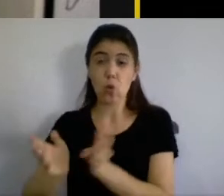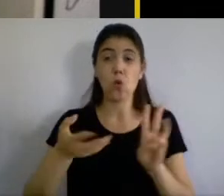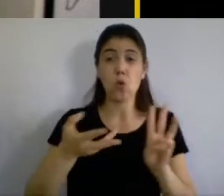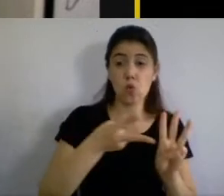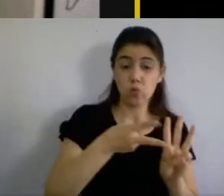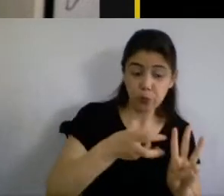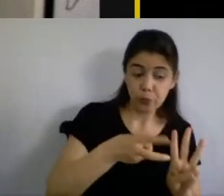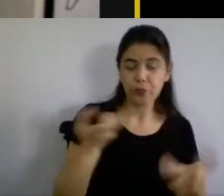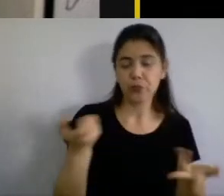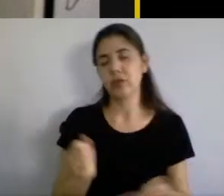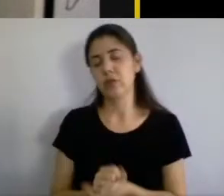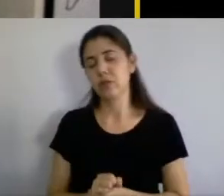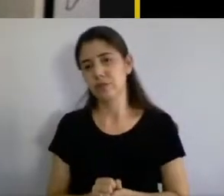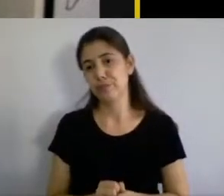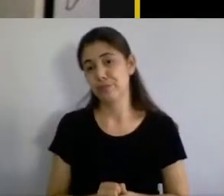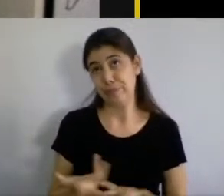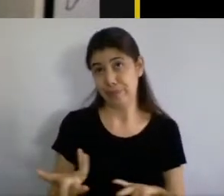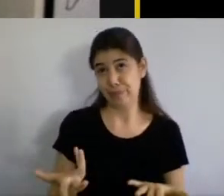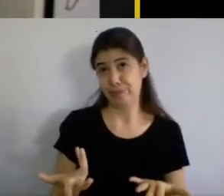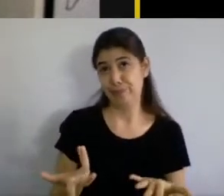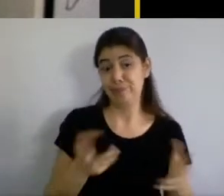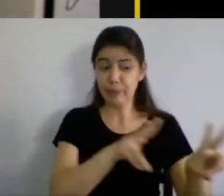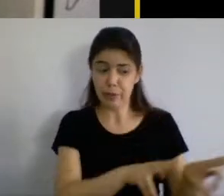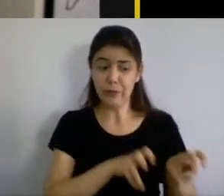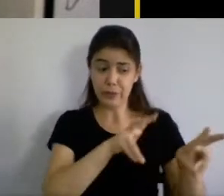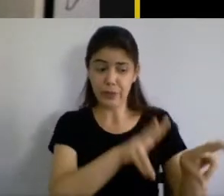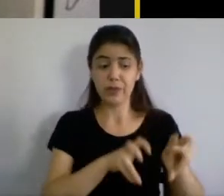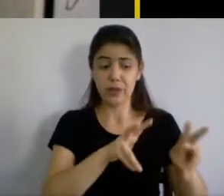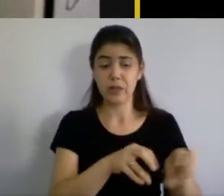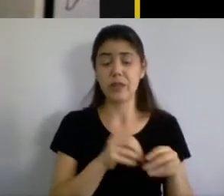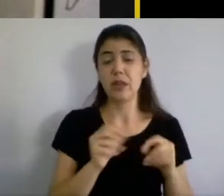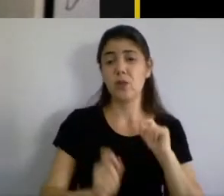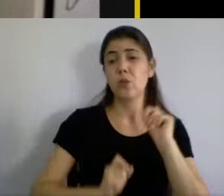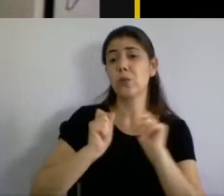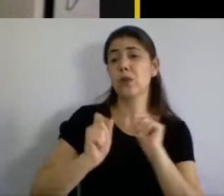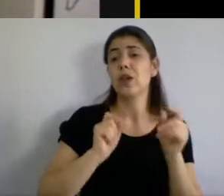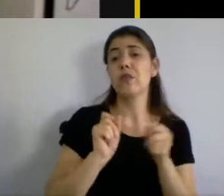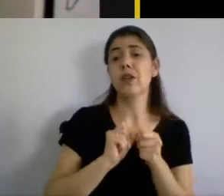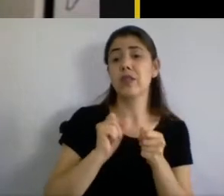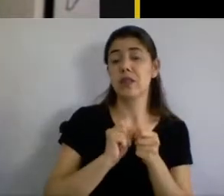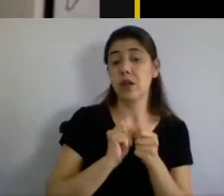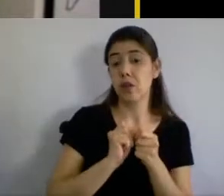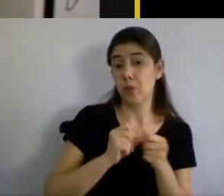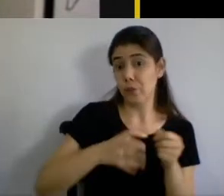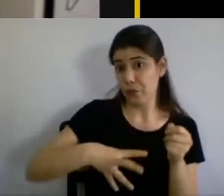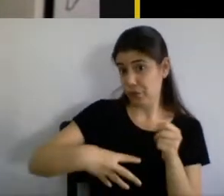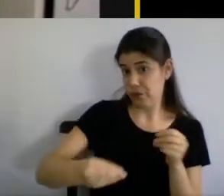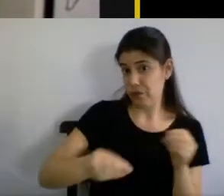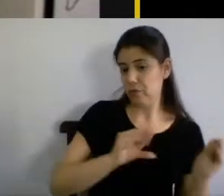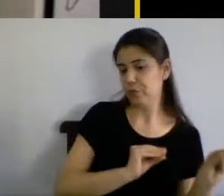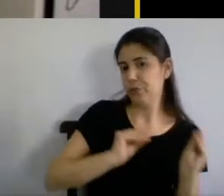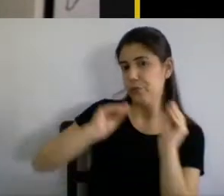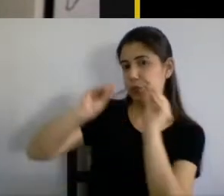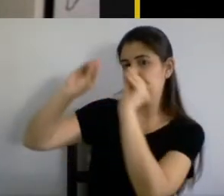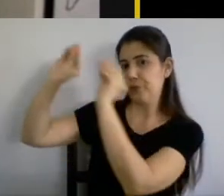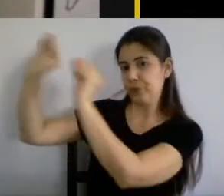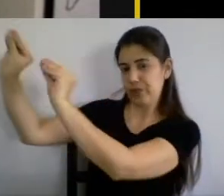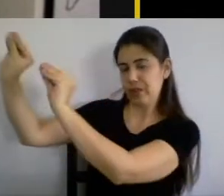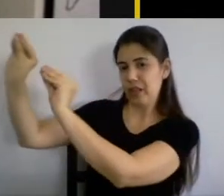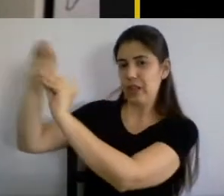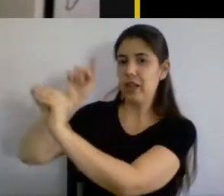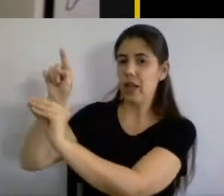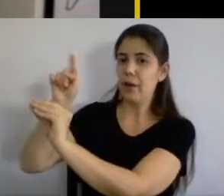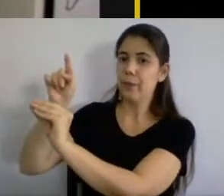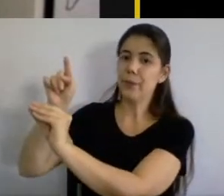Sul Maravilha, mandavam todos os moleques para onde? Coimbra. E o que eles aprendiam em Coimbra?